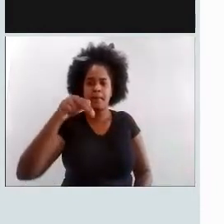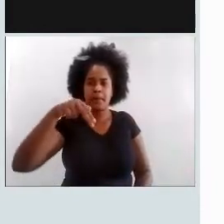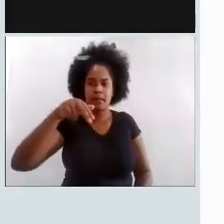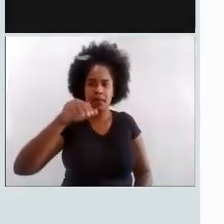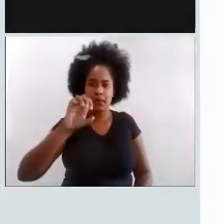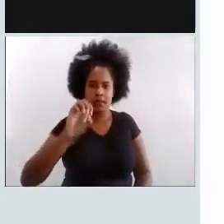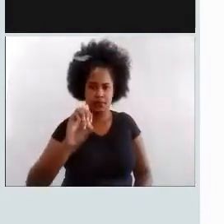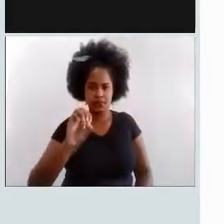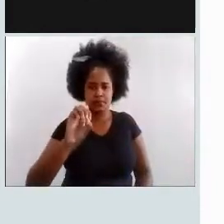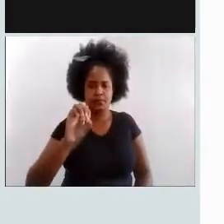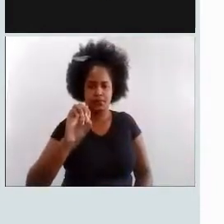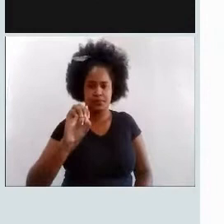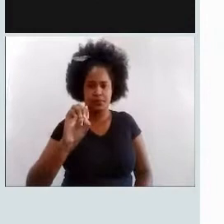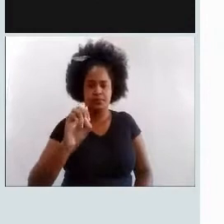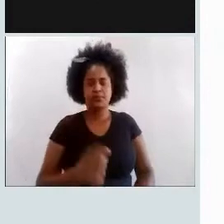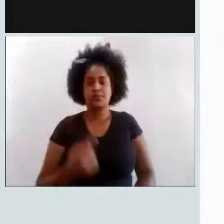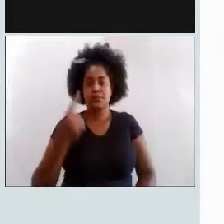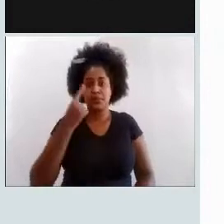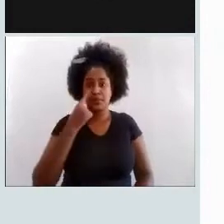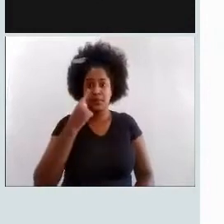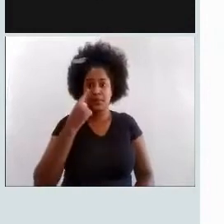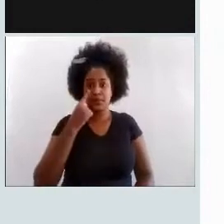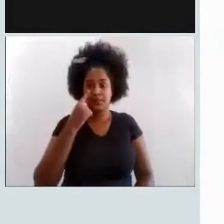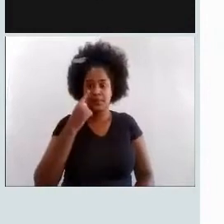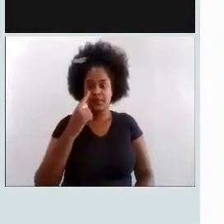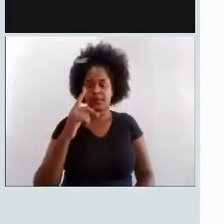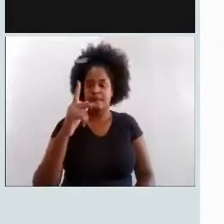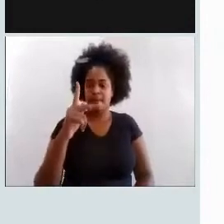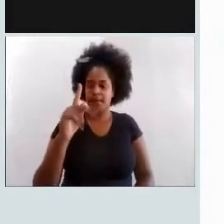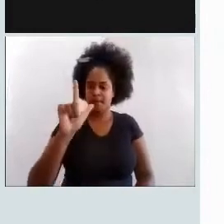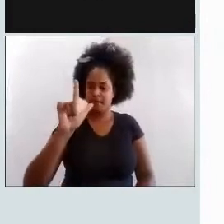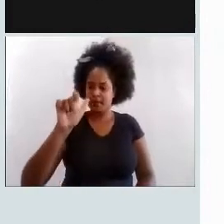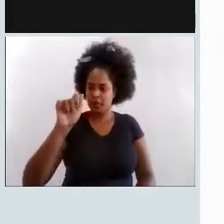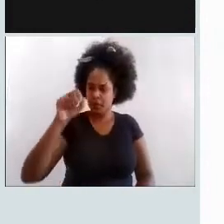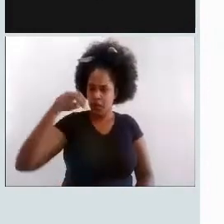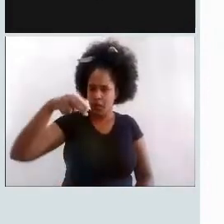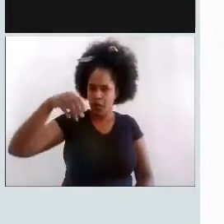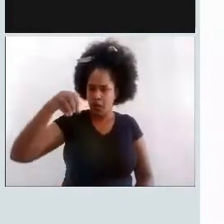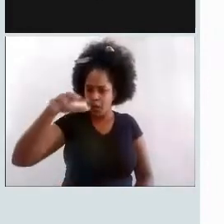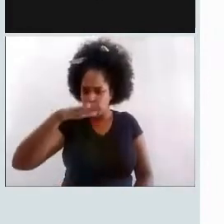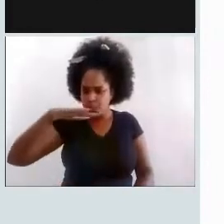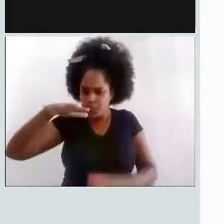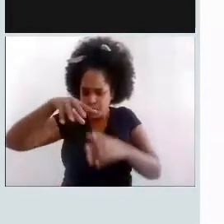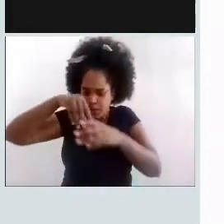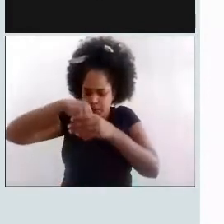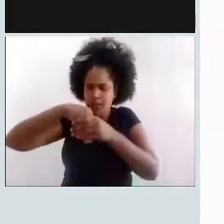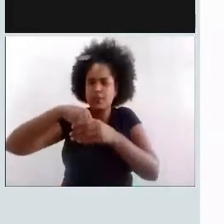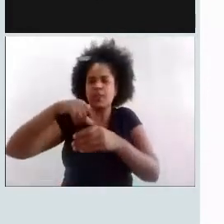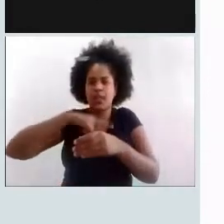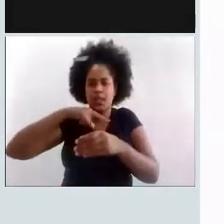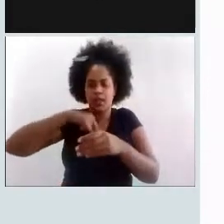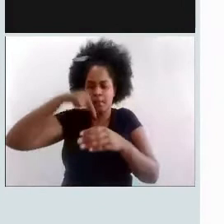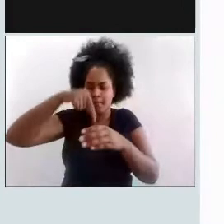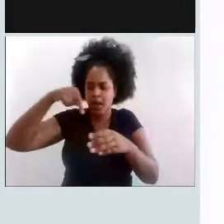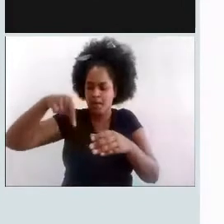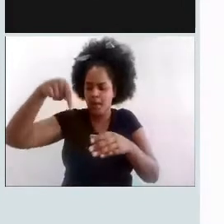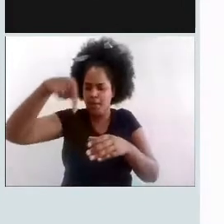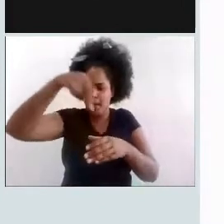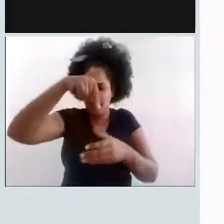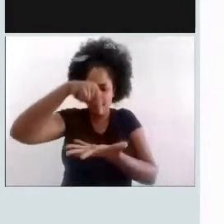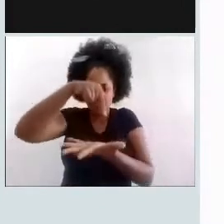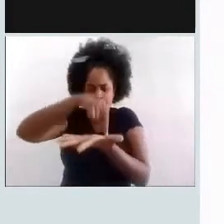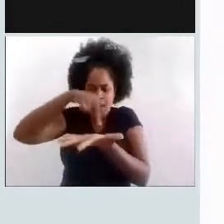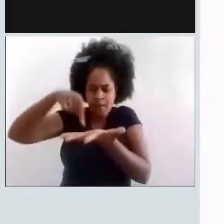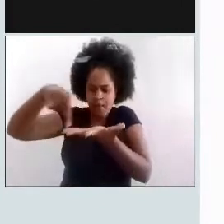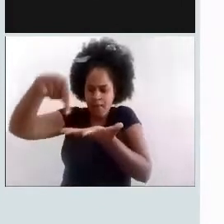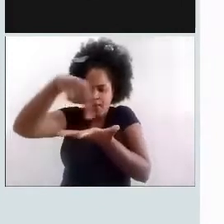plano, bem como fora dele, há infinitos pontos. Ou seja, o